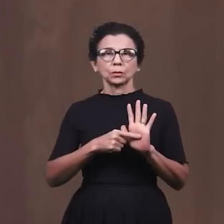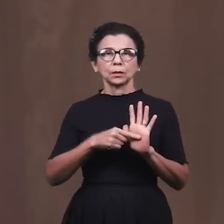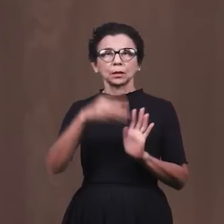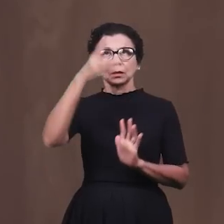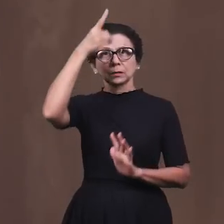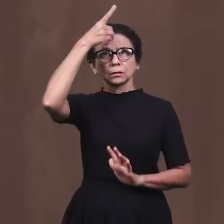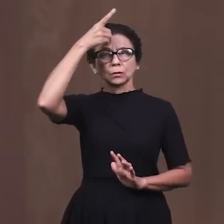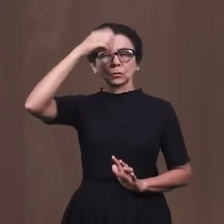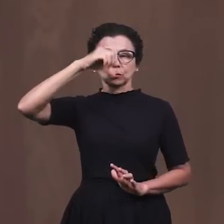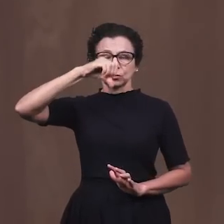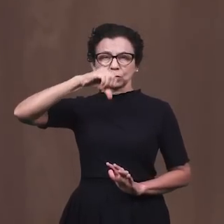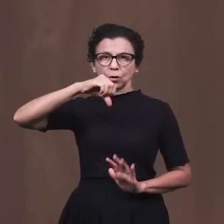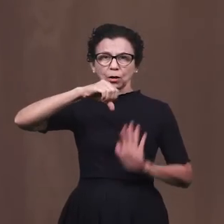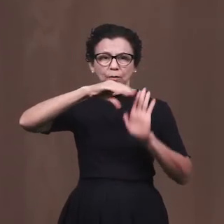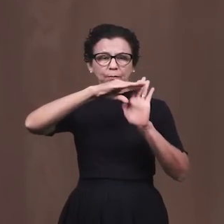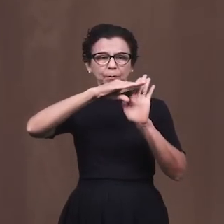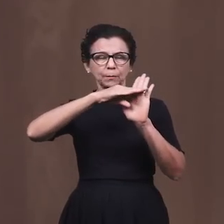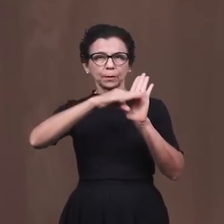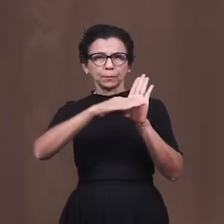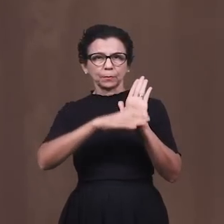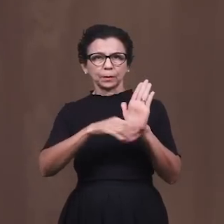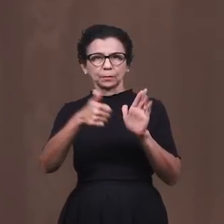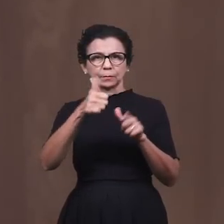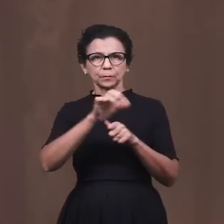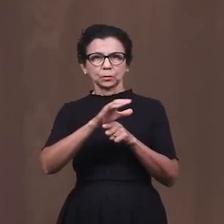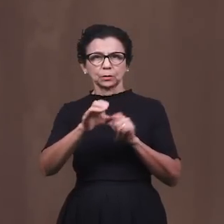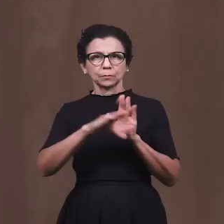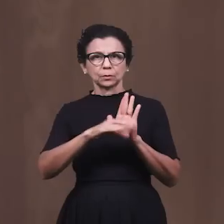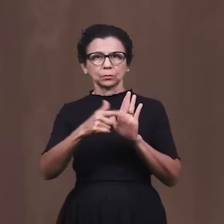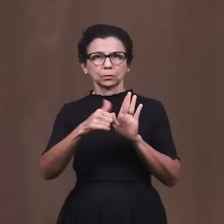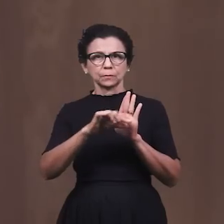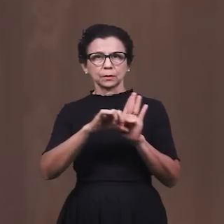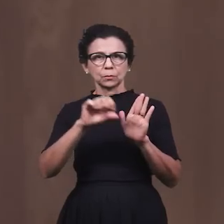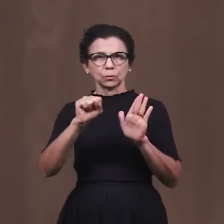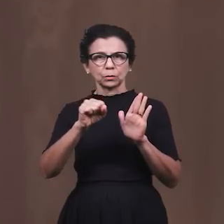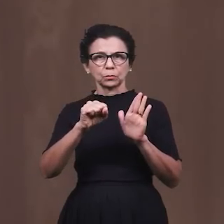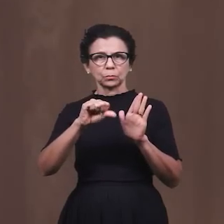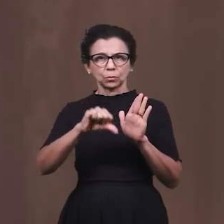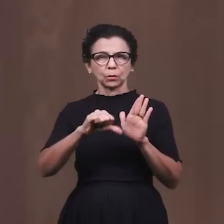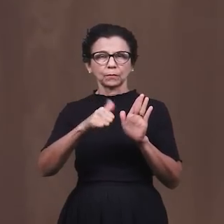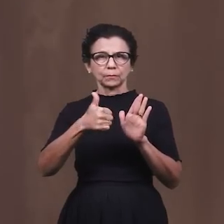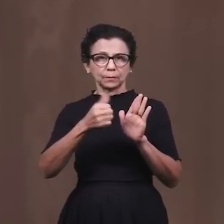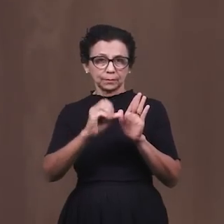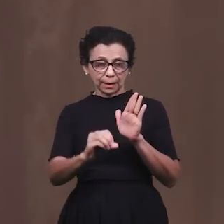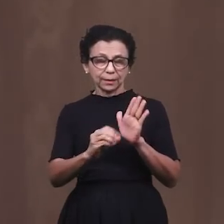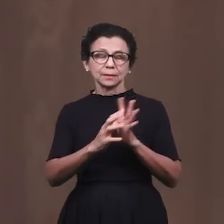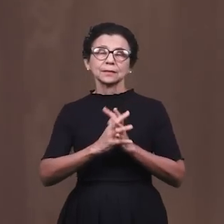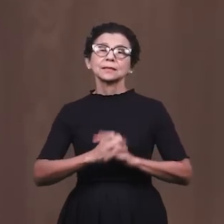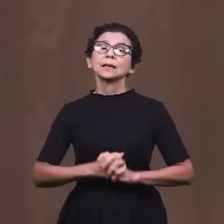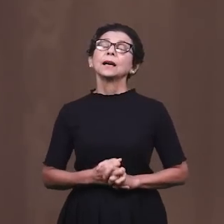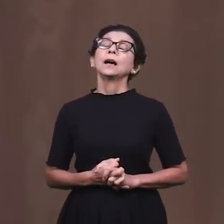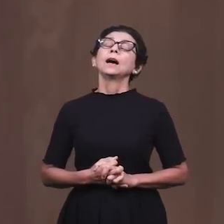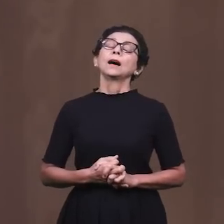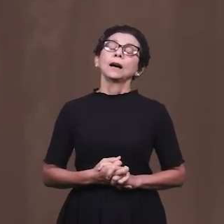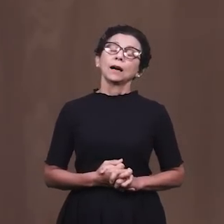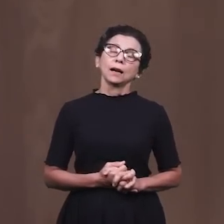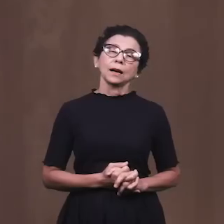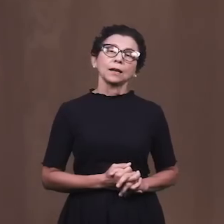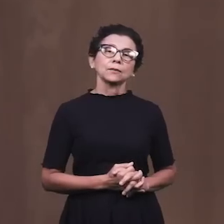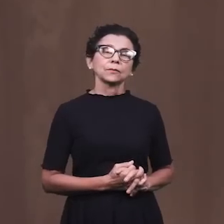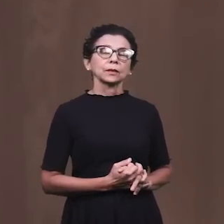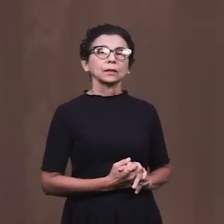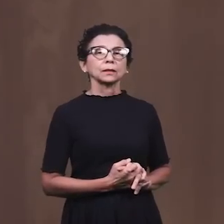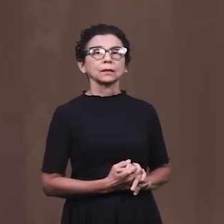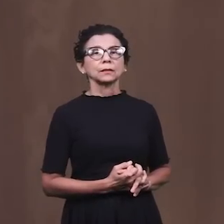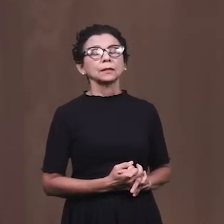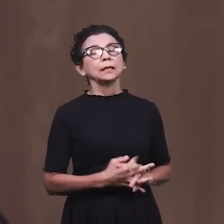dons espirituais listados em 1 Coríntios capítulo 12, versos 8, 9 e 10, ele diz assim, e a